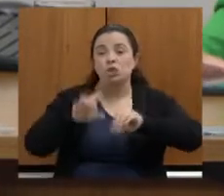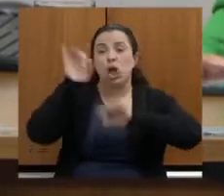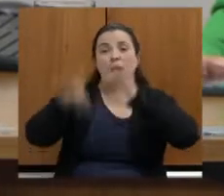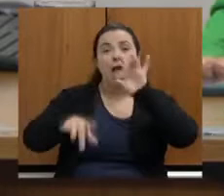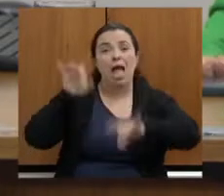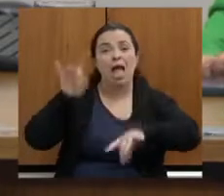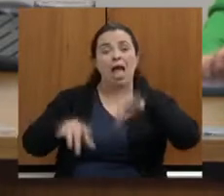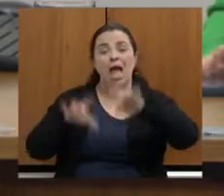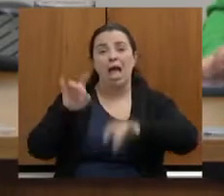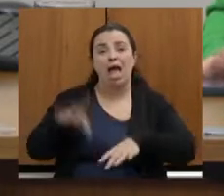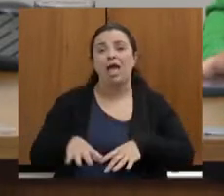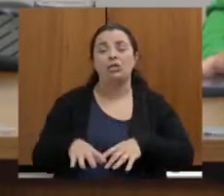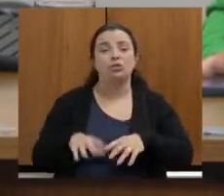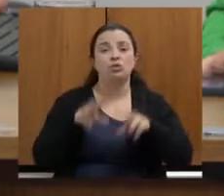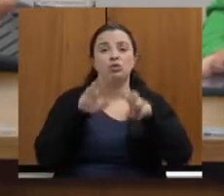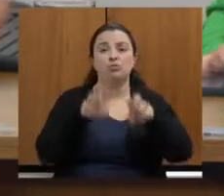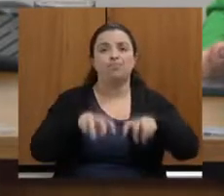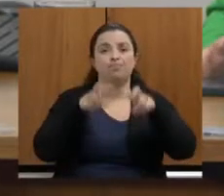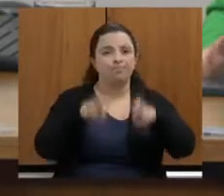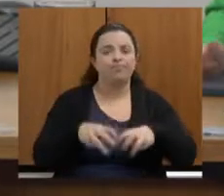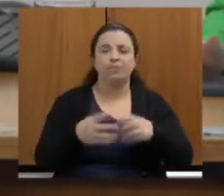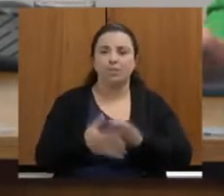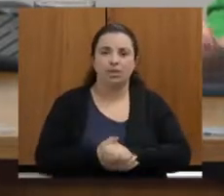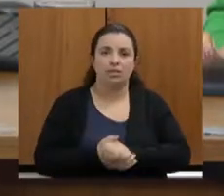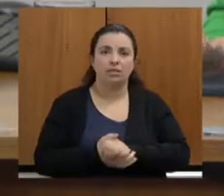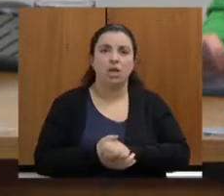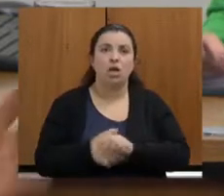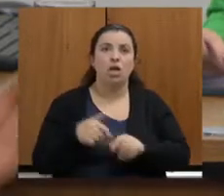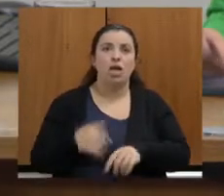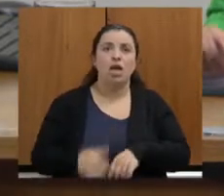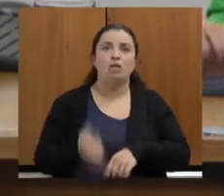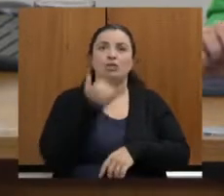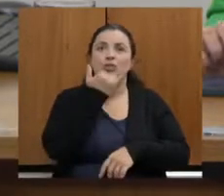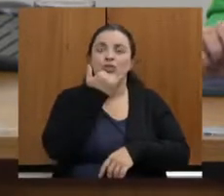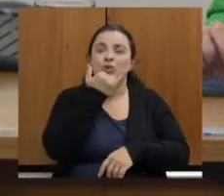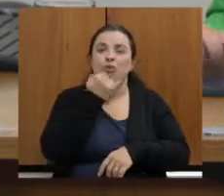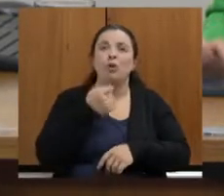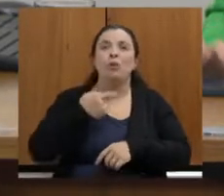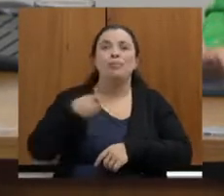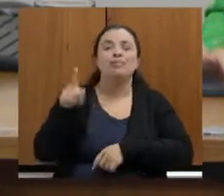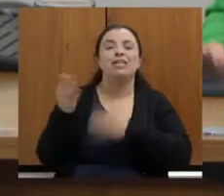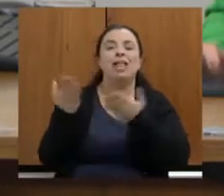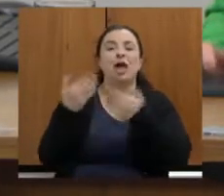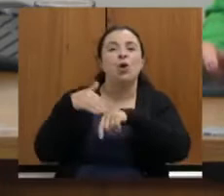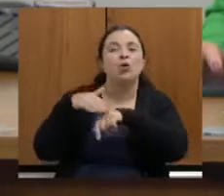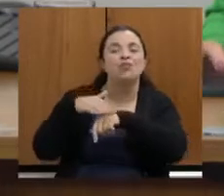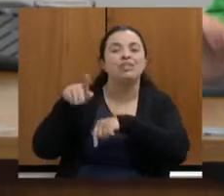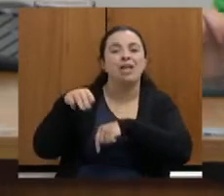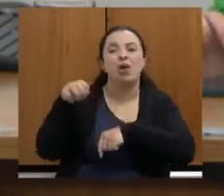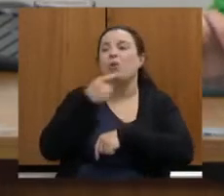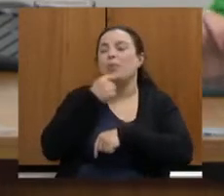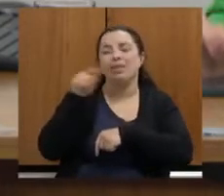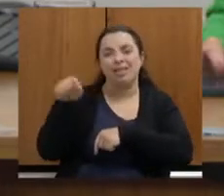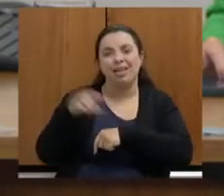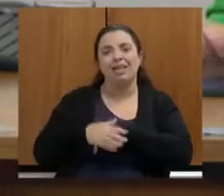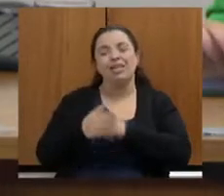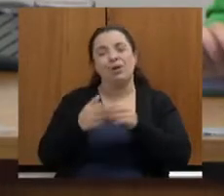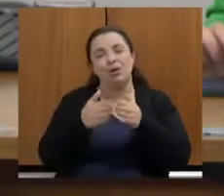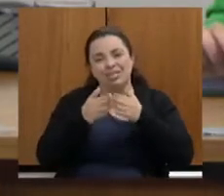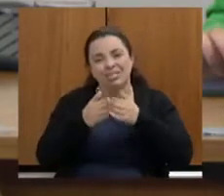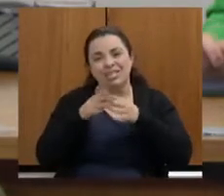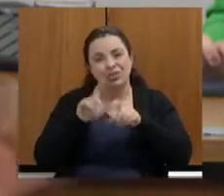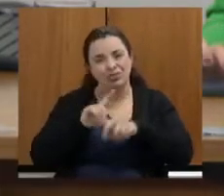e eu quero pedir licença mesa que eu tenho que atender Que menininha de ir embora quanto lá na fala tá muito